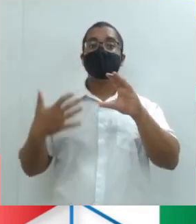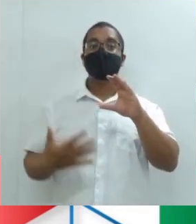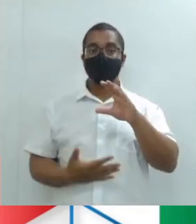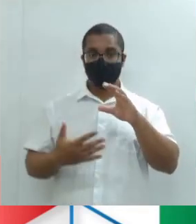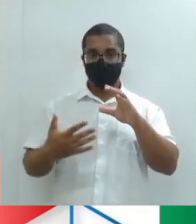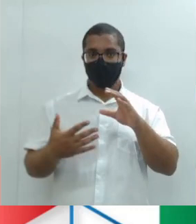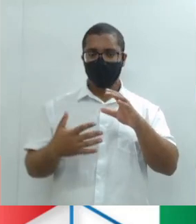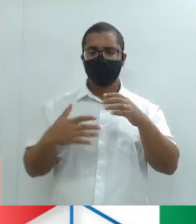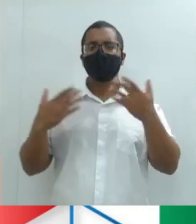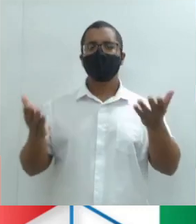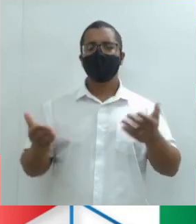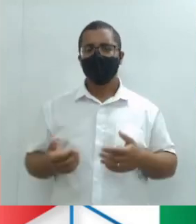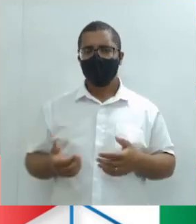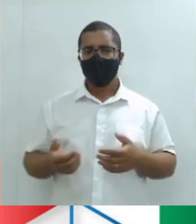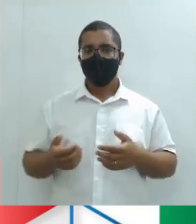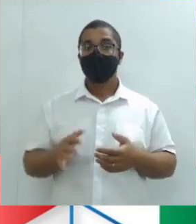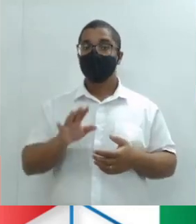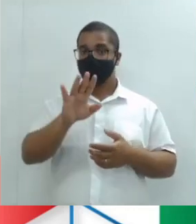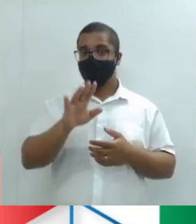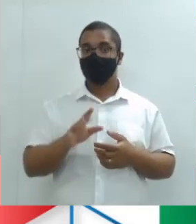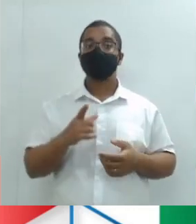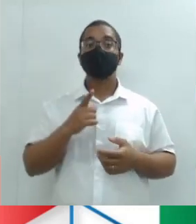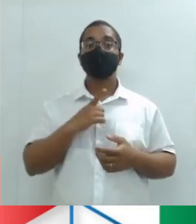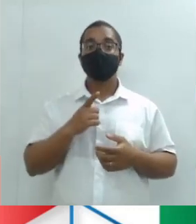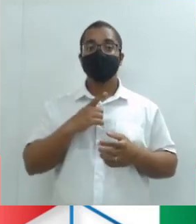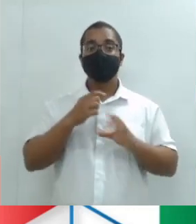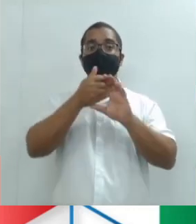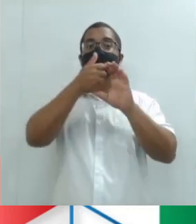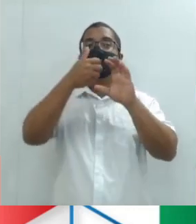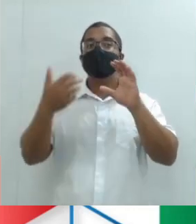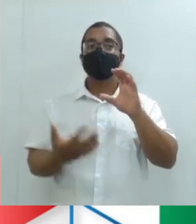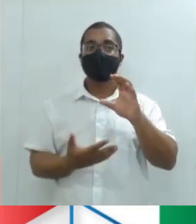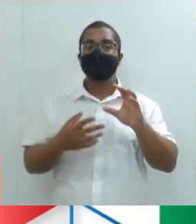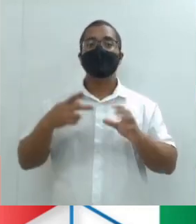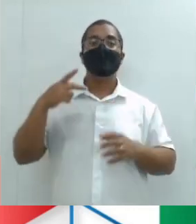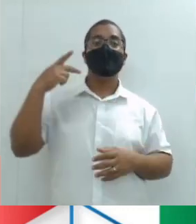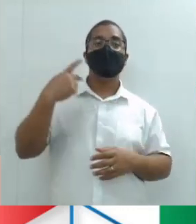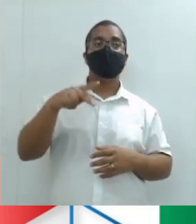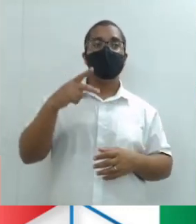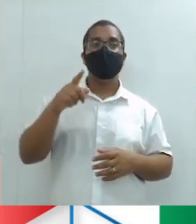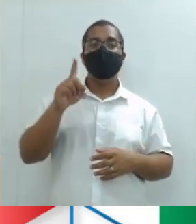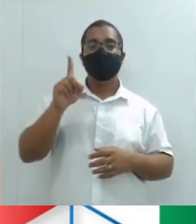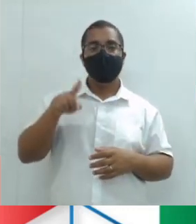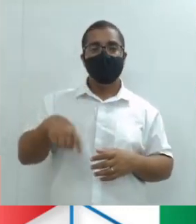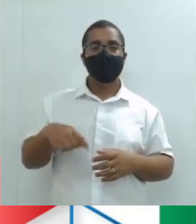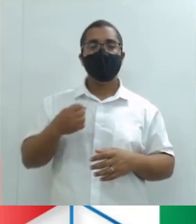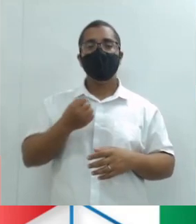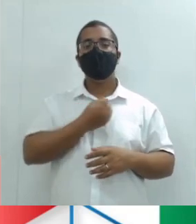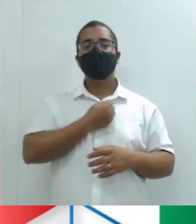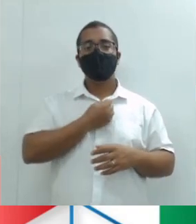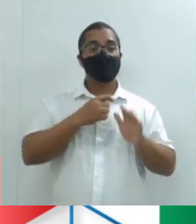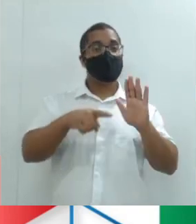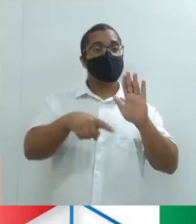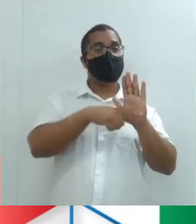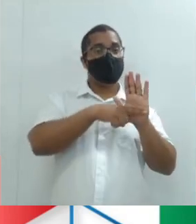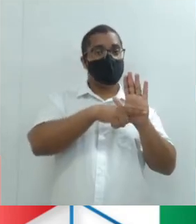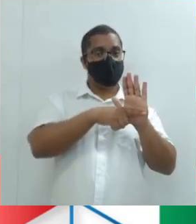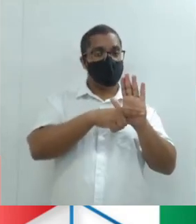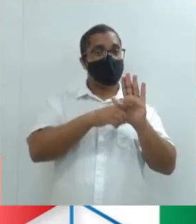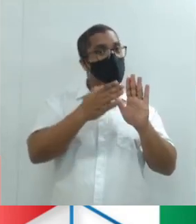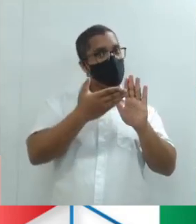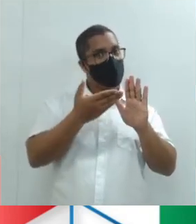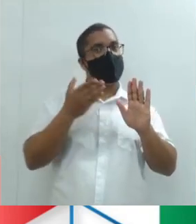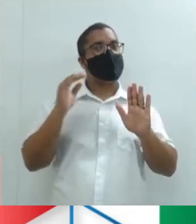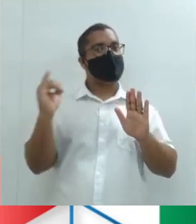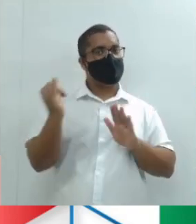da potenciação, uma das propriedades dela, a propriedade do valor do expoente negativo. Isso é muito